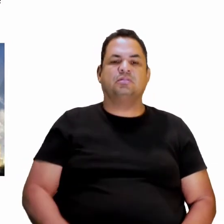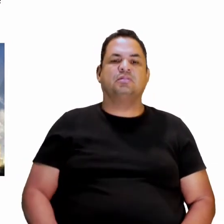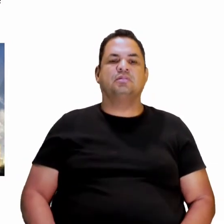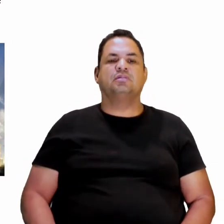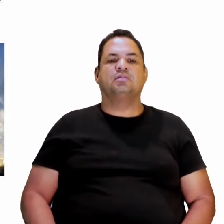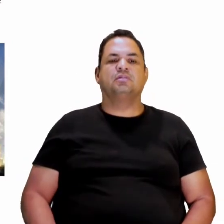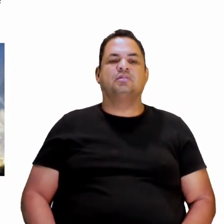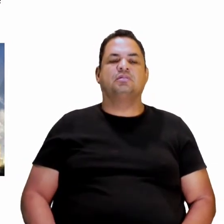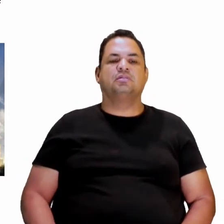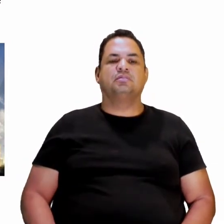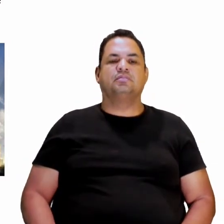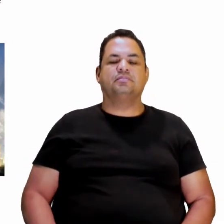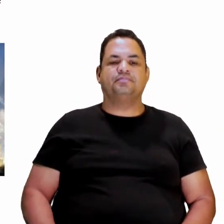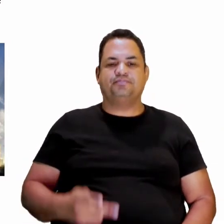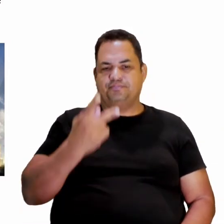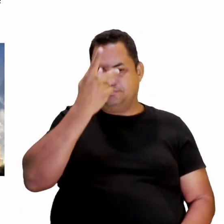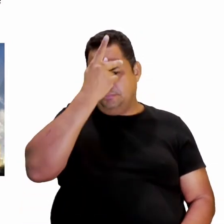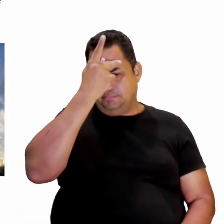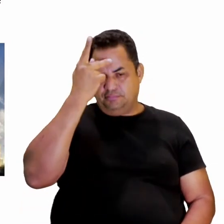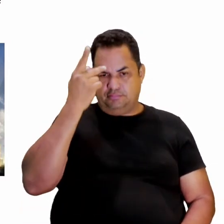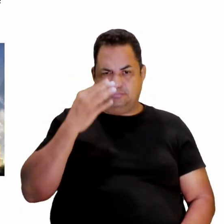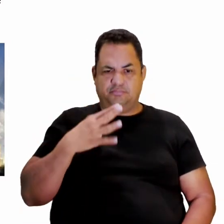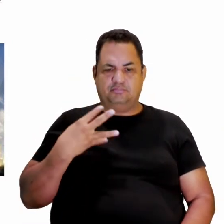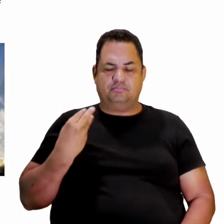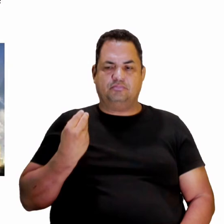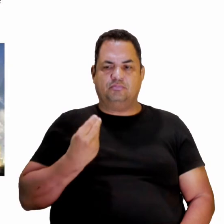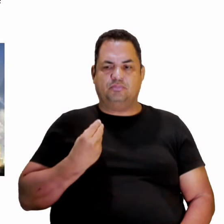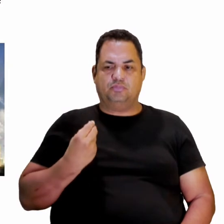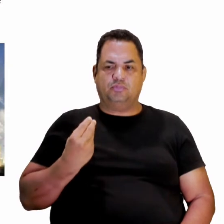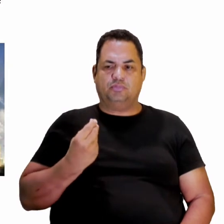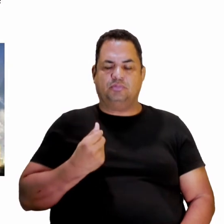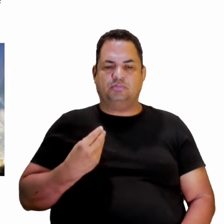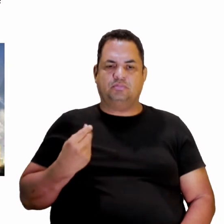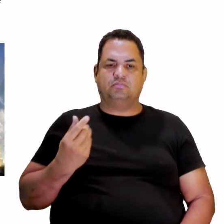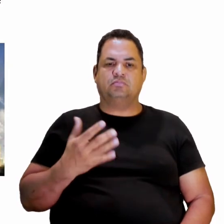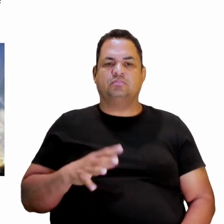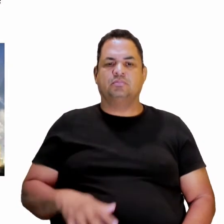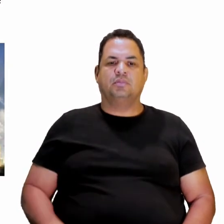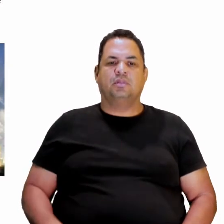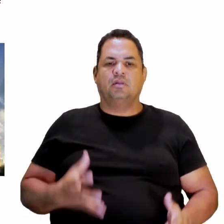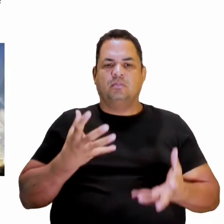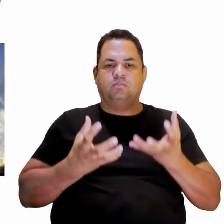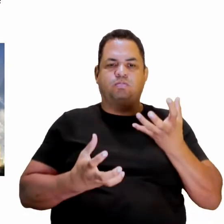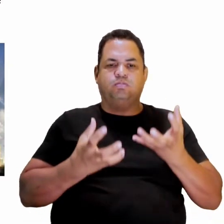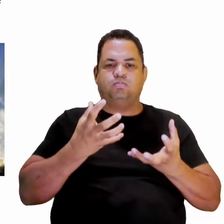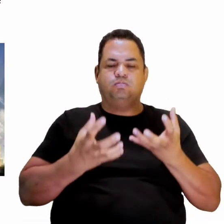é plural. People are burning fossil fuels. Pessoas estão queimando